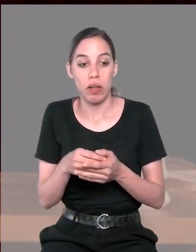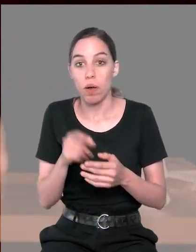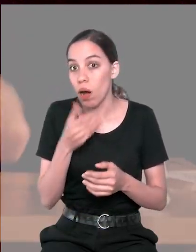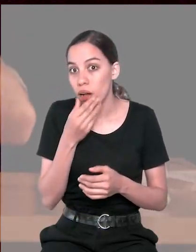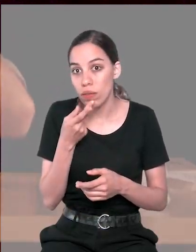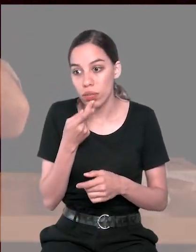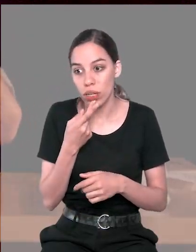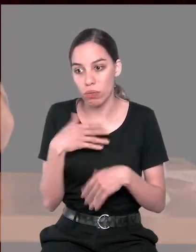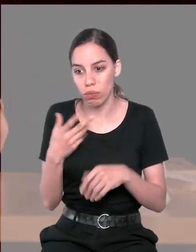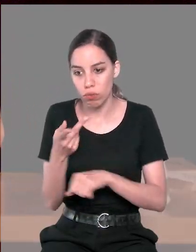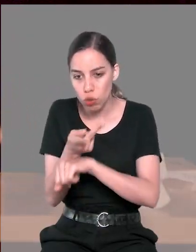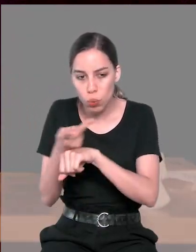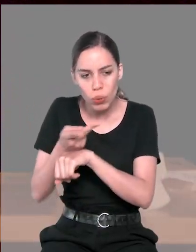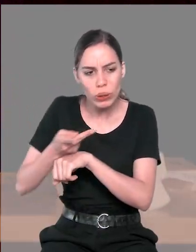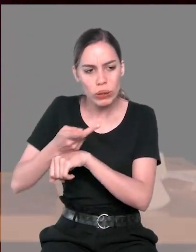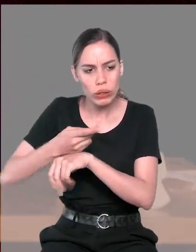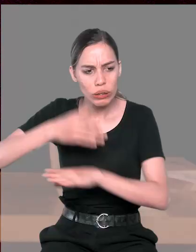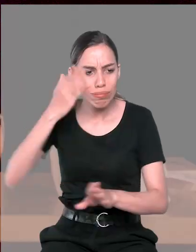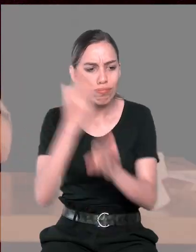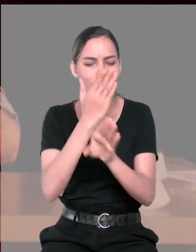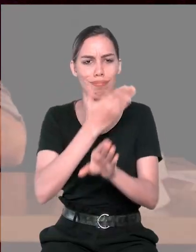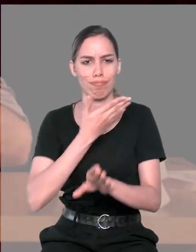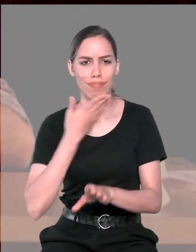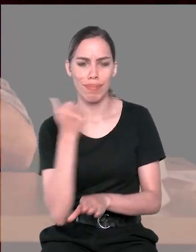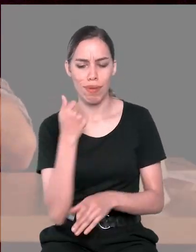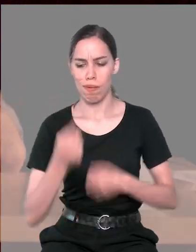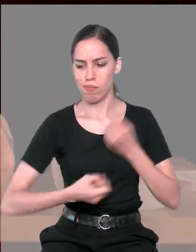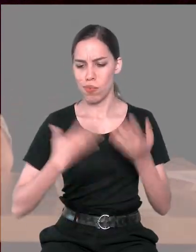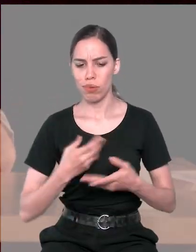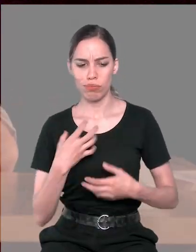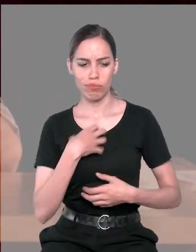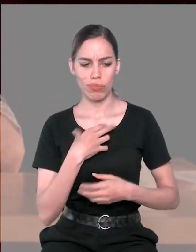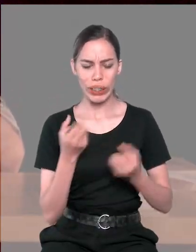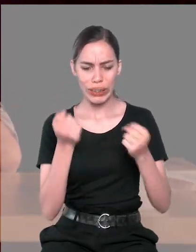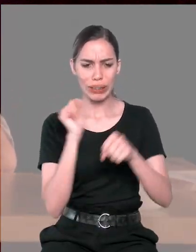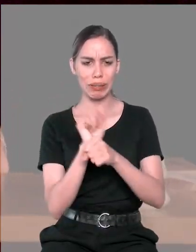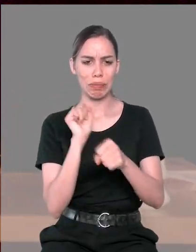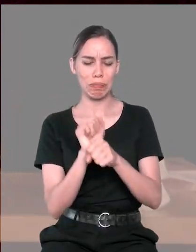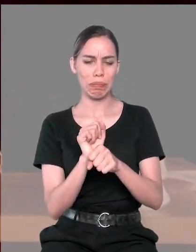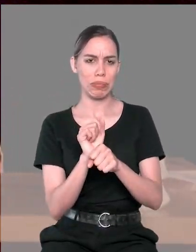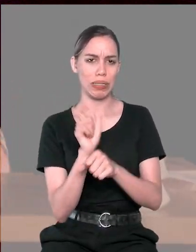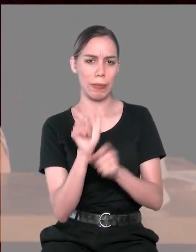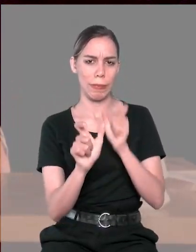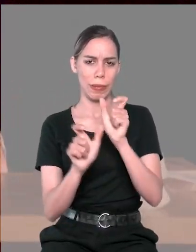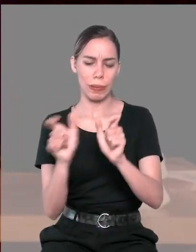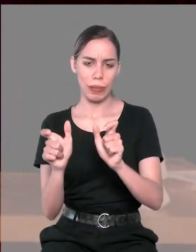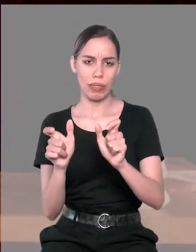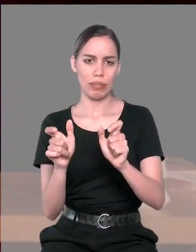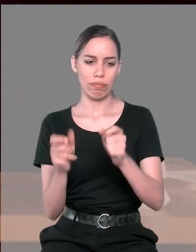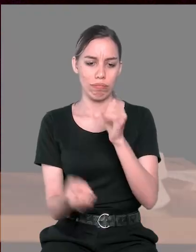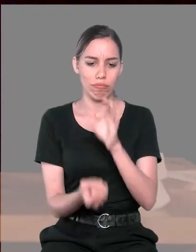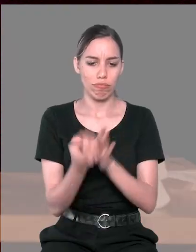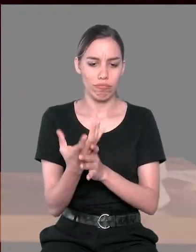busca, você a encontra melhor. Né? O poema era uma maneira de esperar as palavras, né? De criar essa